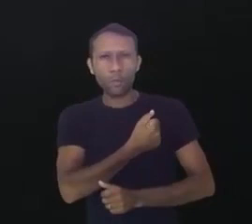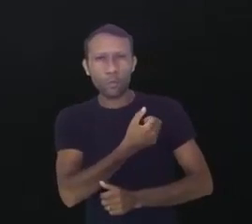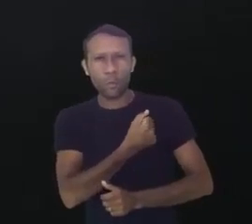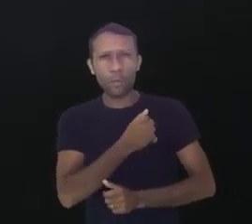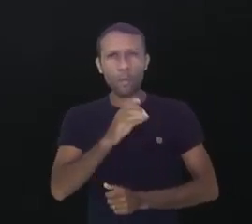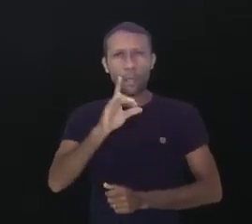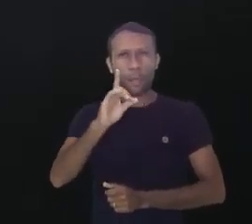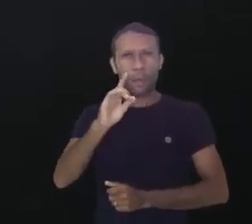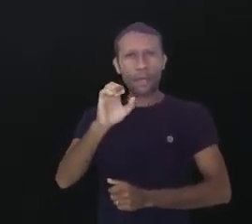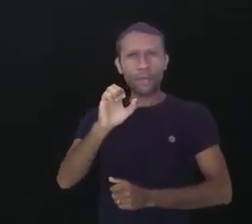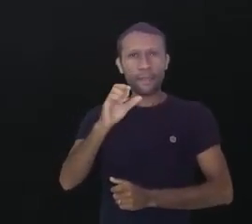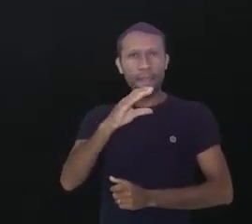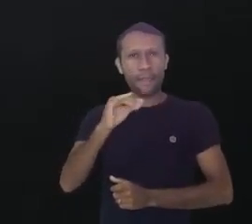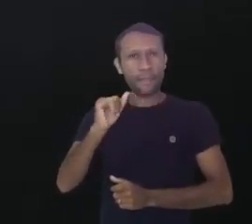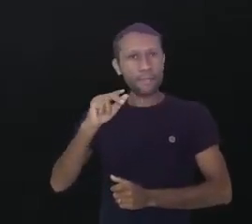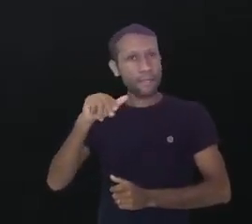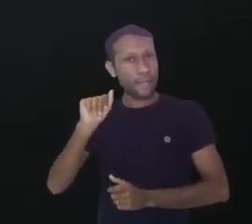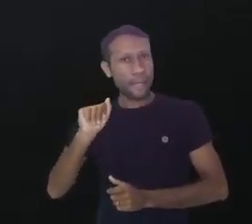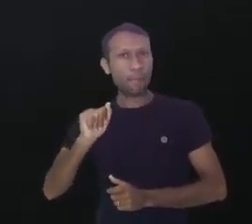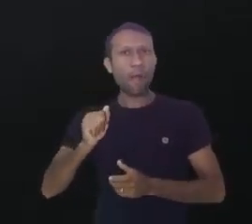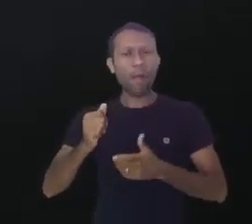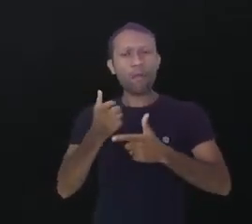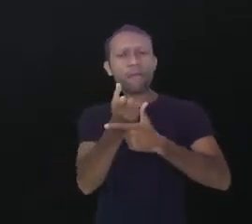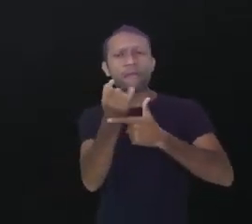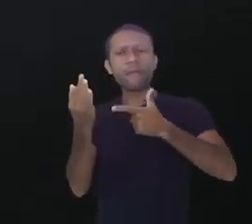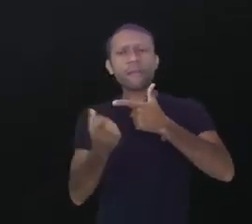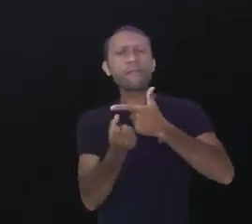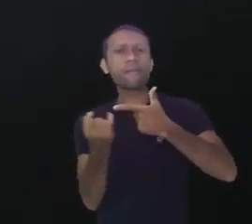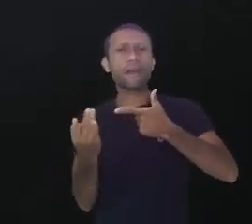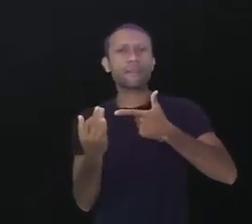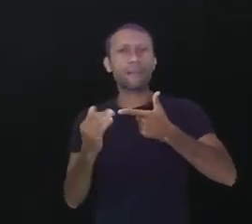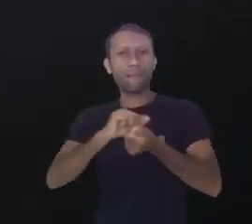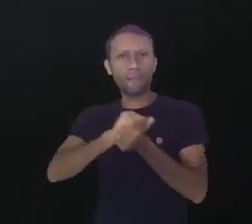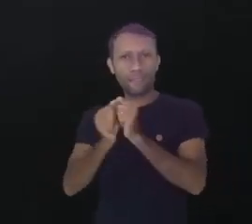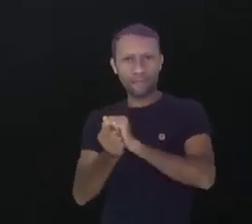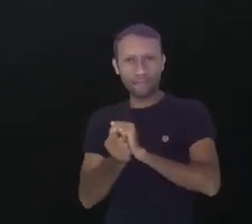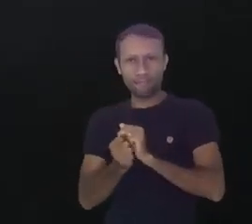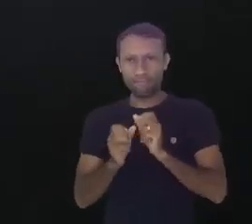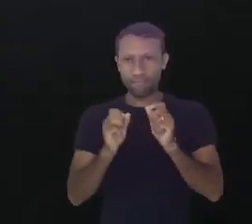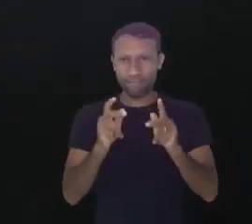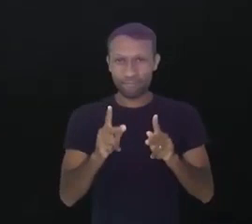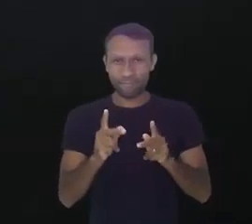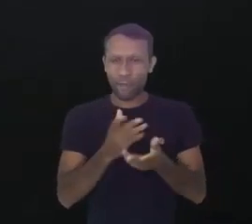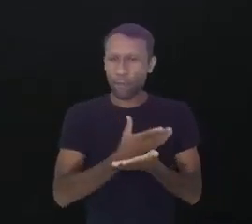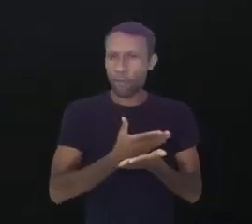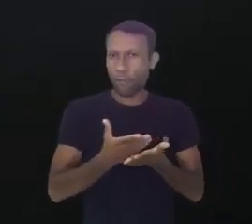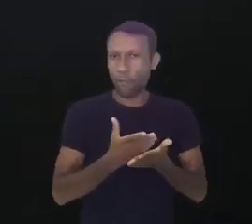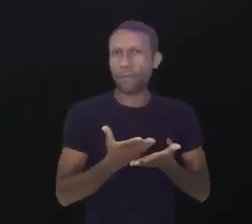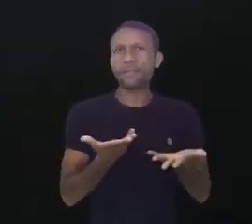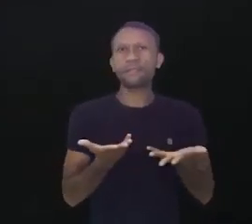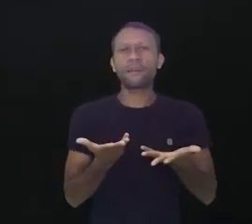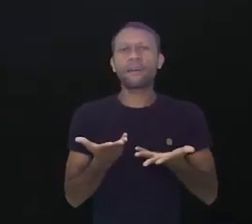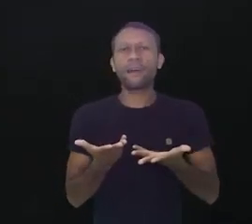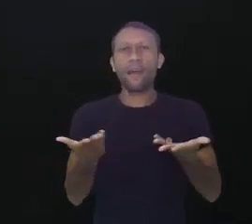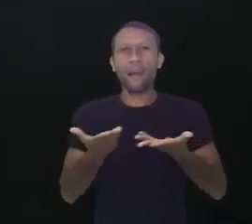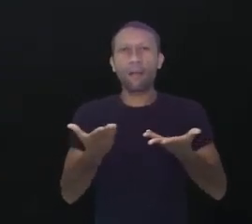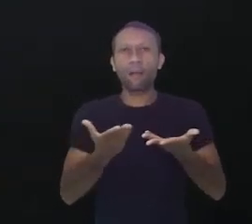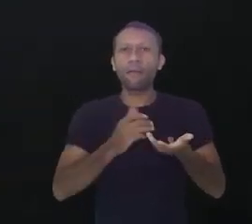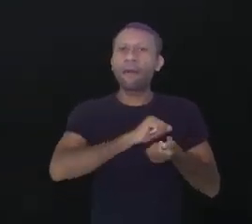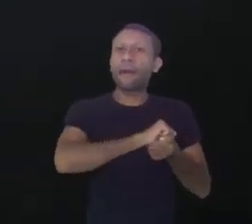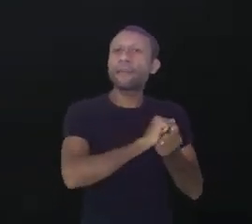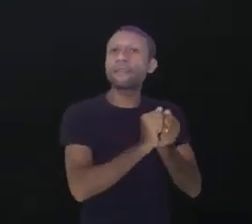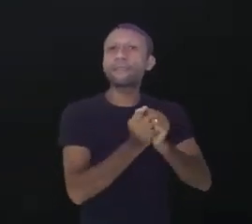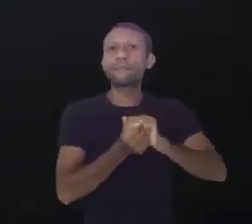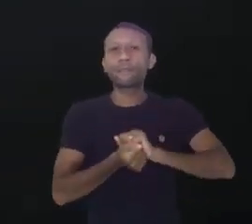decimal em fração e um número que está em fração em decimal, beleza? Vamos começar então com a nossa primeira parte, que é